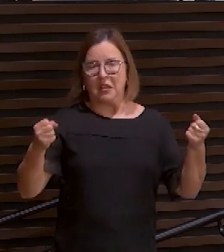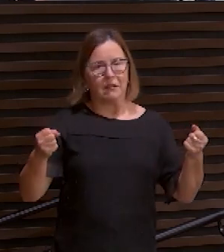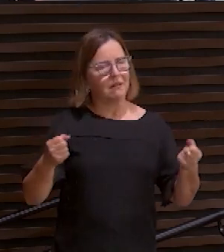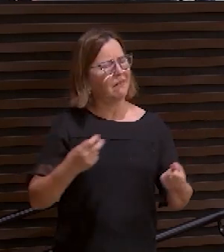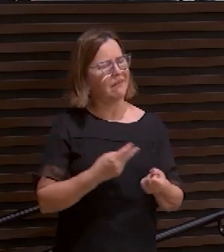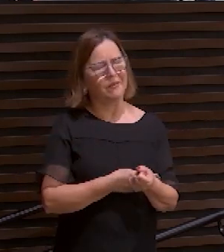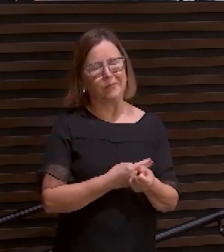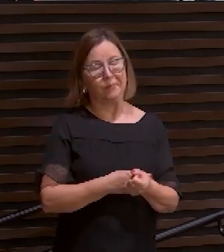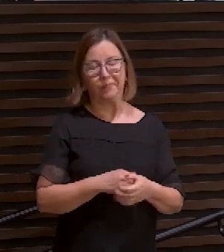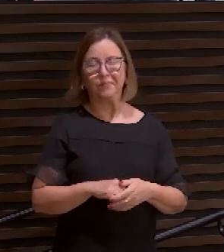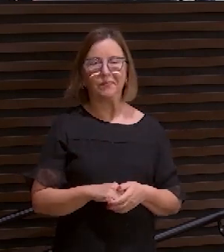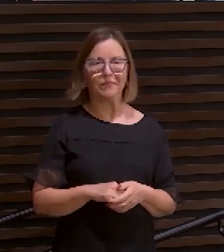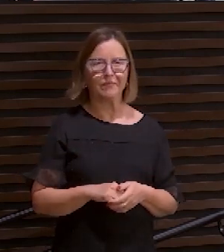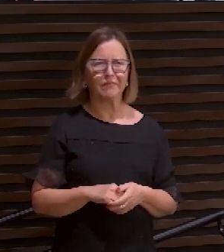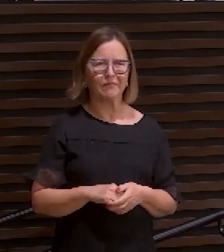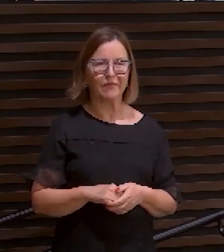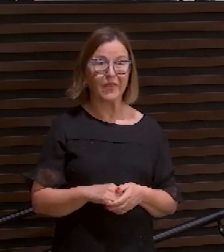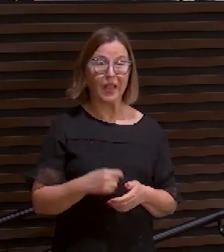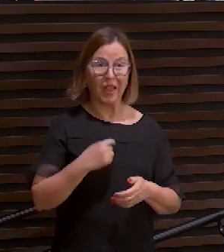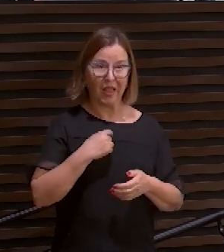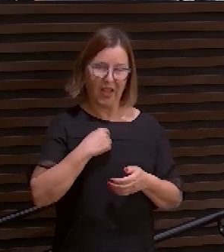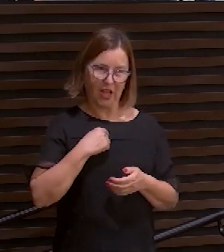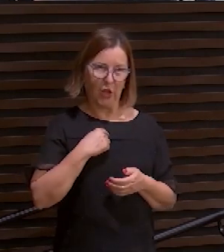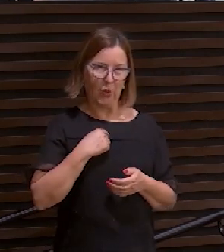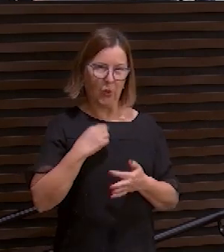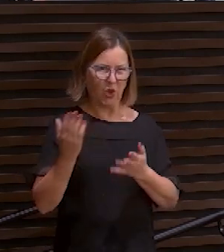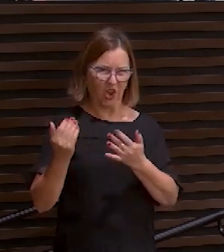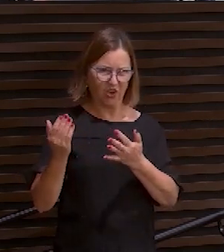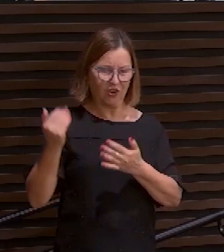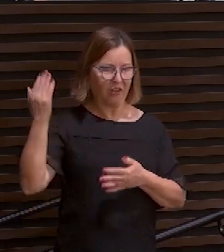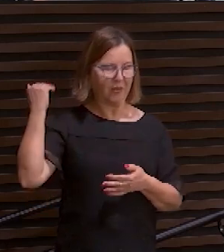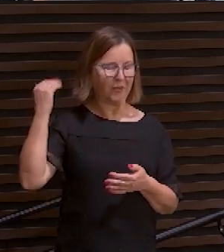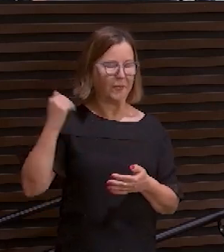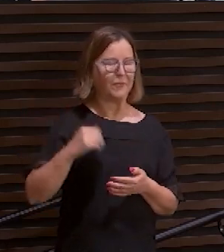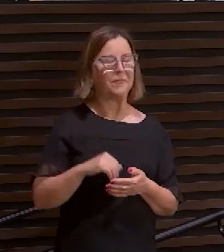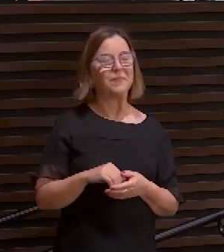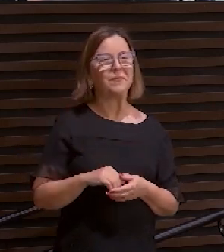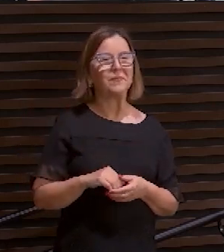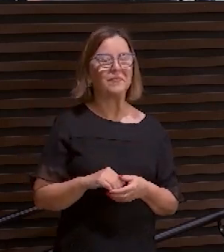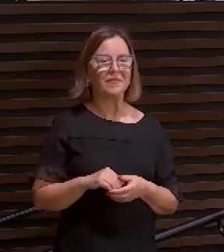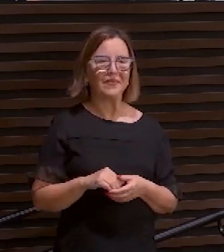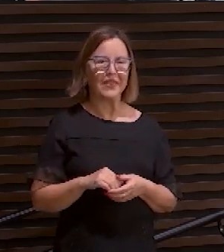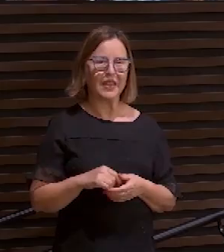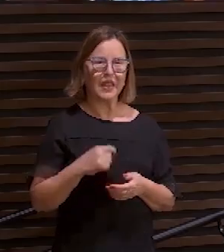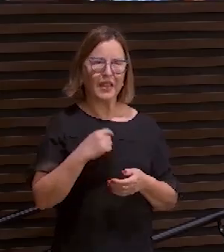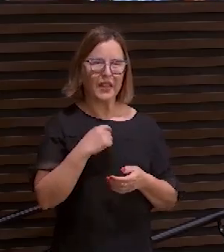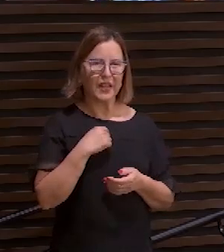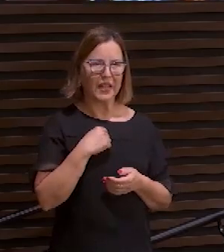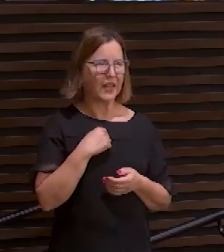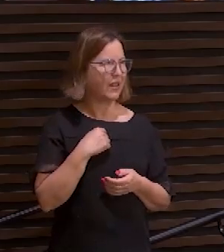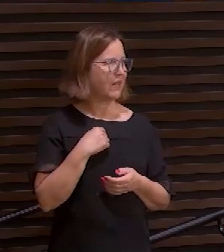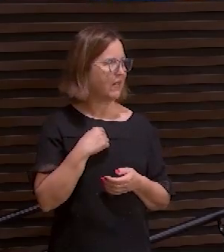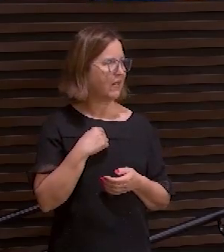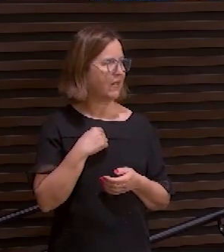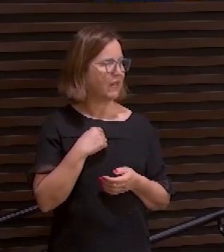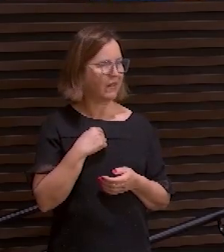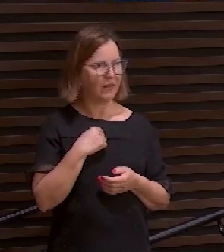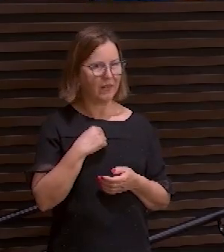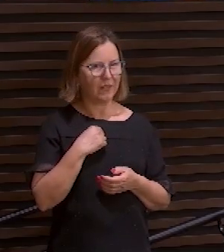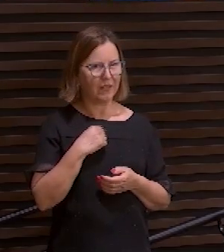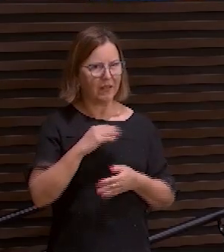Quando eu era mais jovem, eu só estou terminando agora. Quando eu era mais jovem, eu era mais impulsivo do que sou